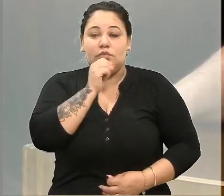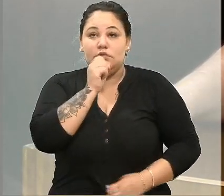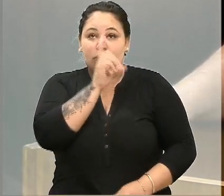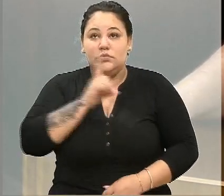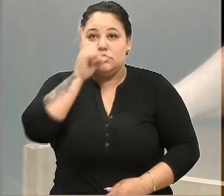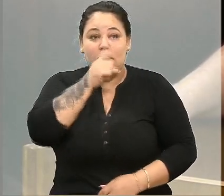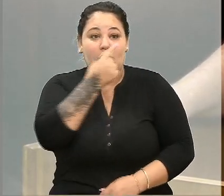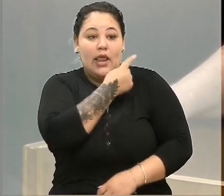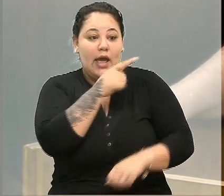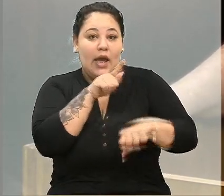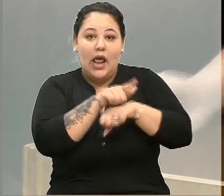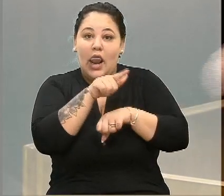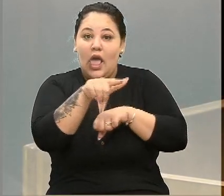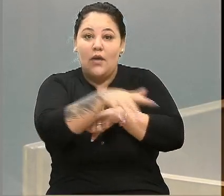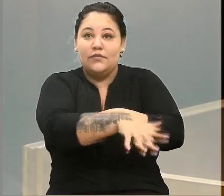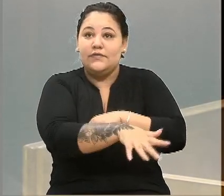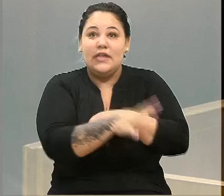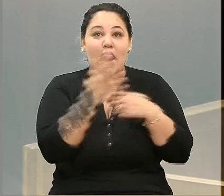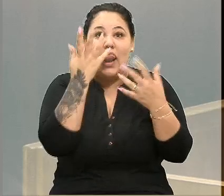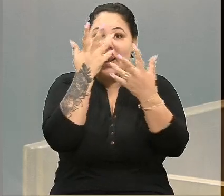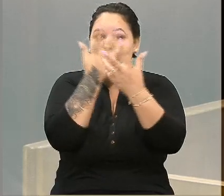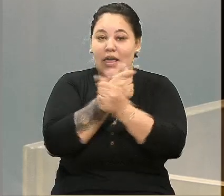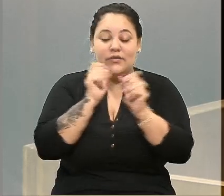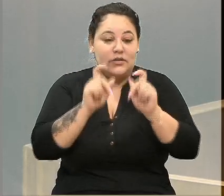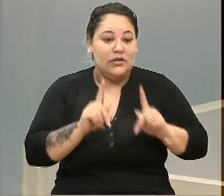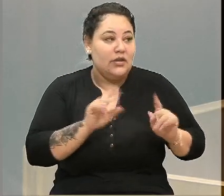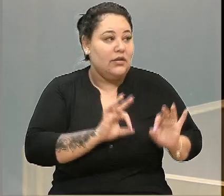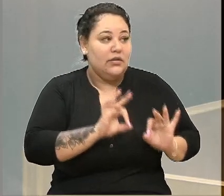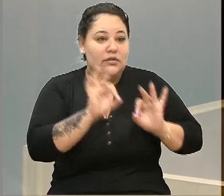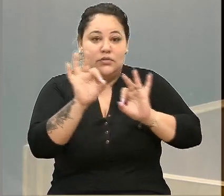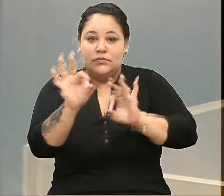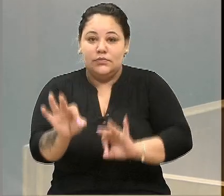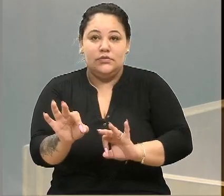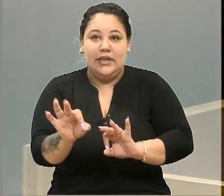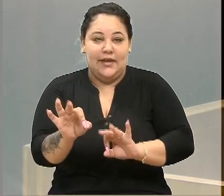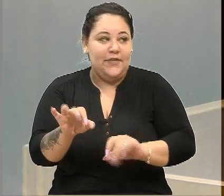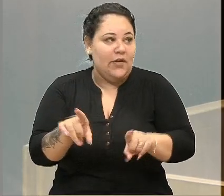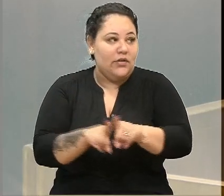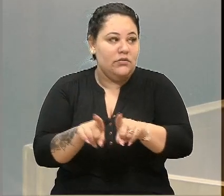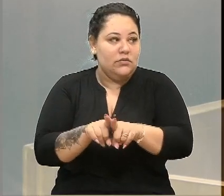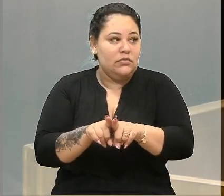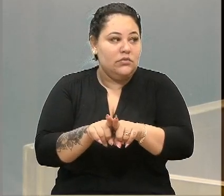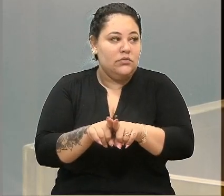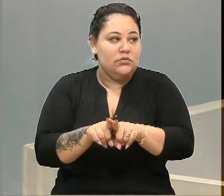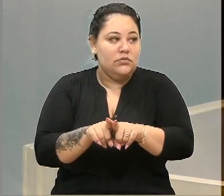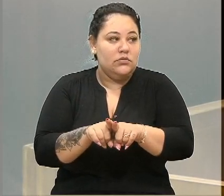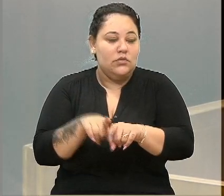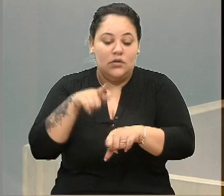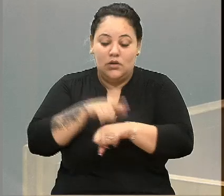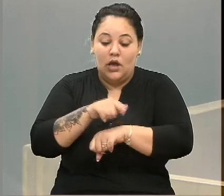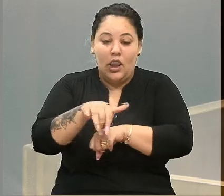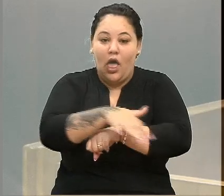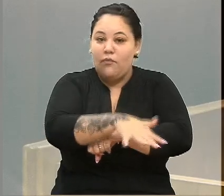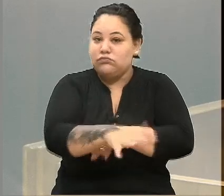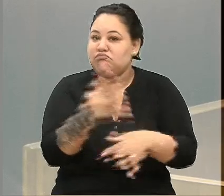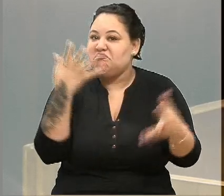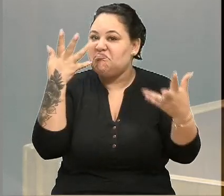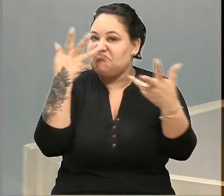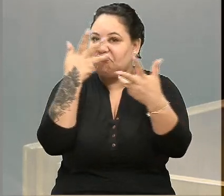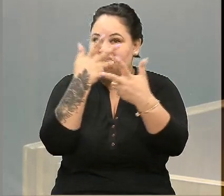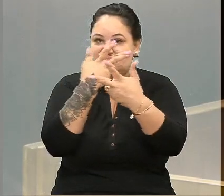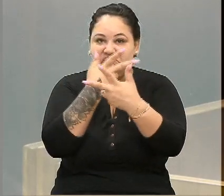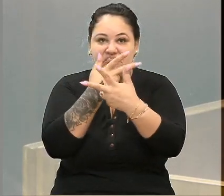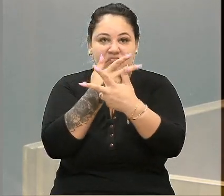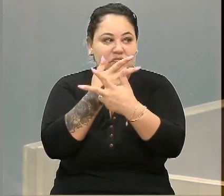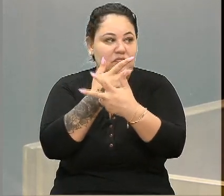Vai ser lindo. Quem tem acompanhado nas redes sociais a divulgação que tem sido feita, Galópolis vai ficar mais um